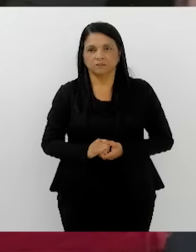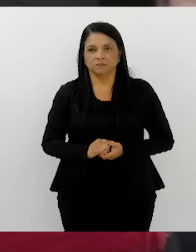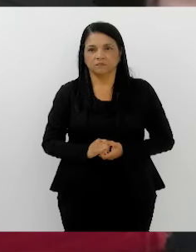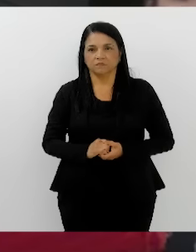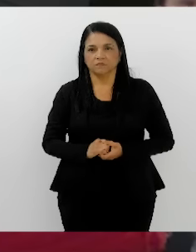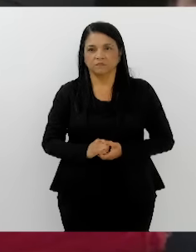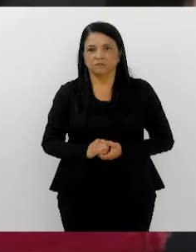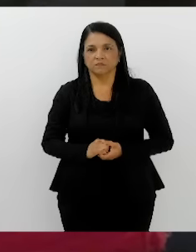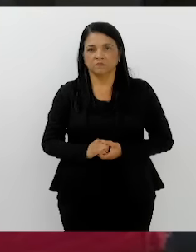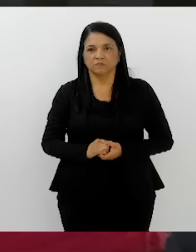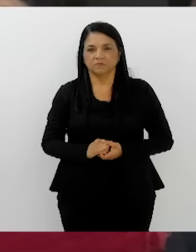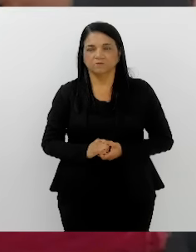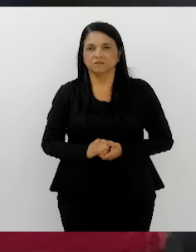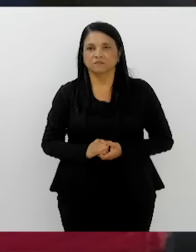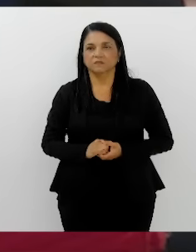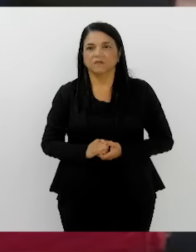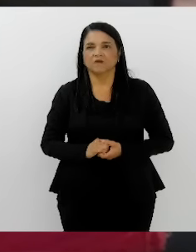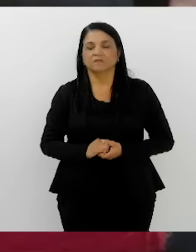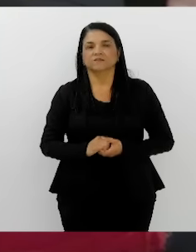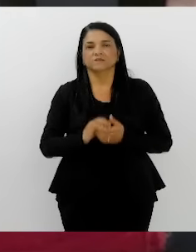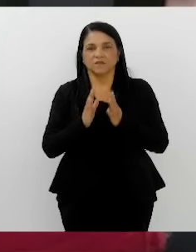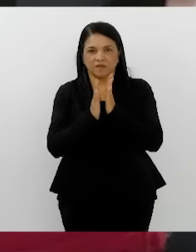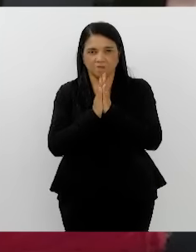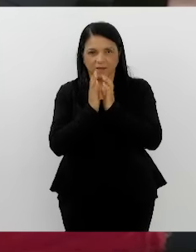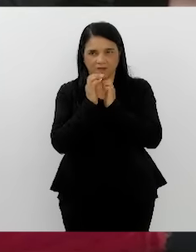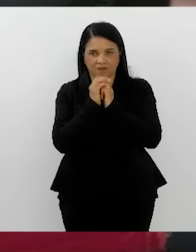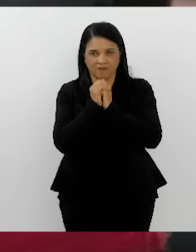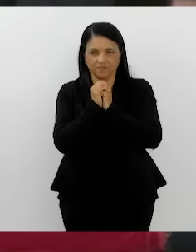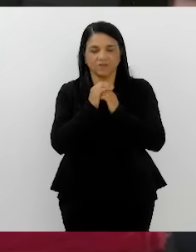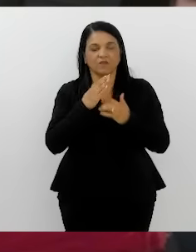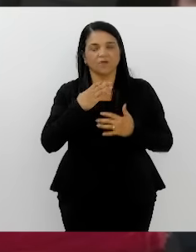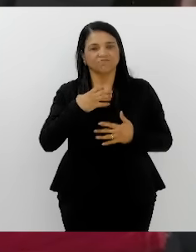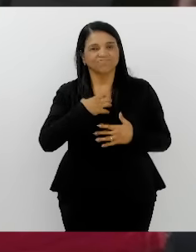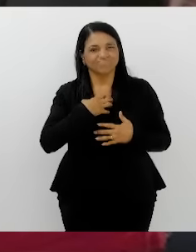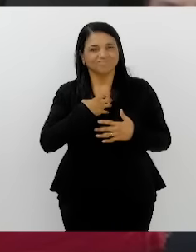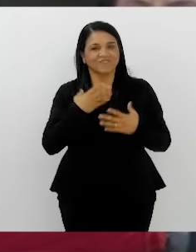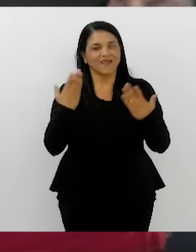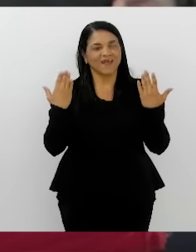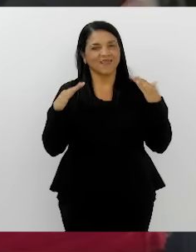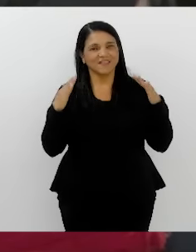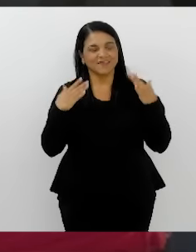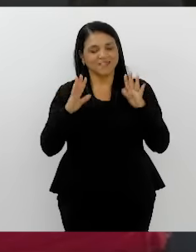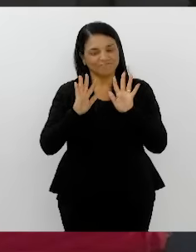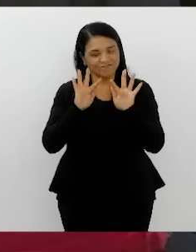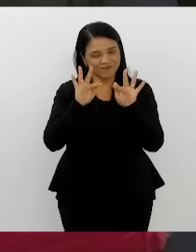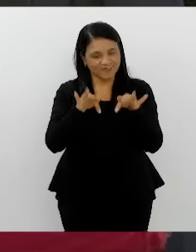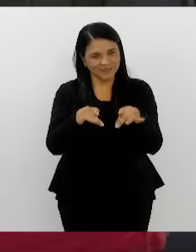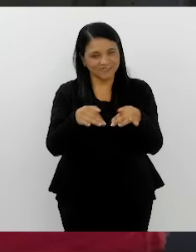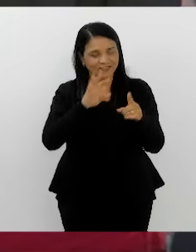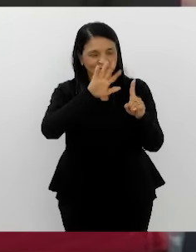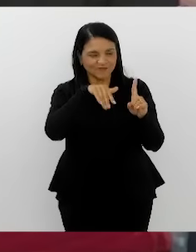Salve Maria a todos. É com grande alegria que vamos chegando ao fim dessa